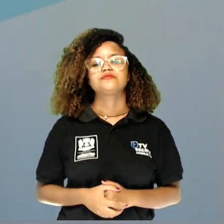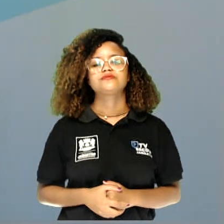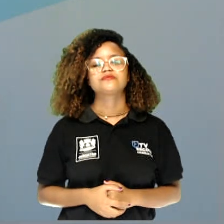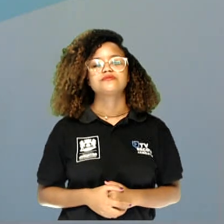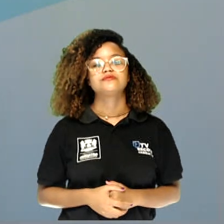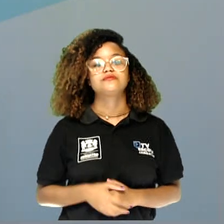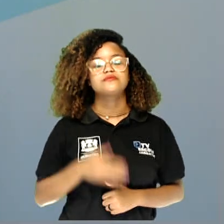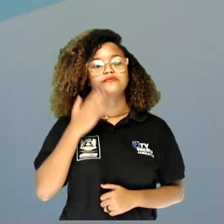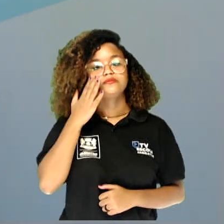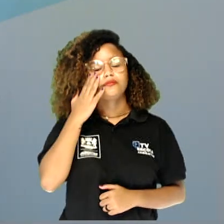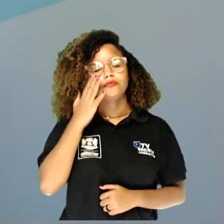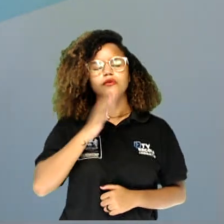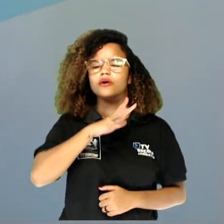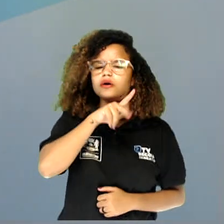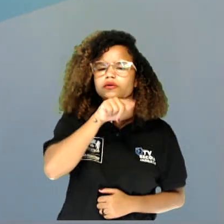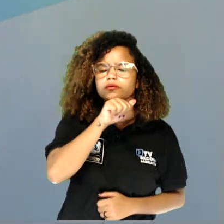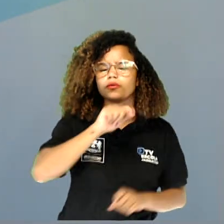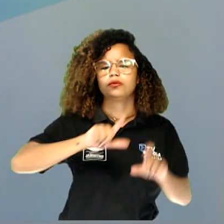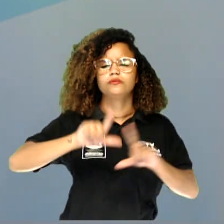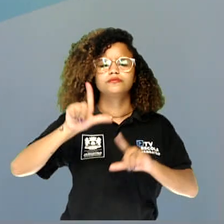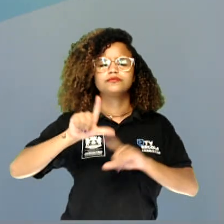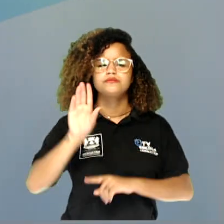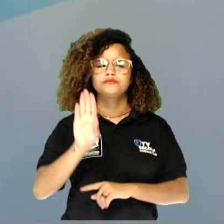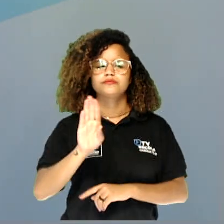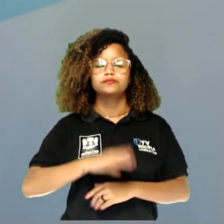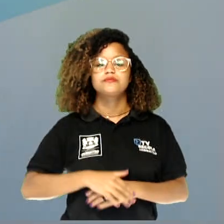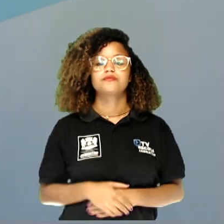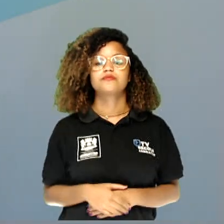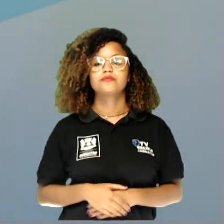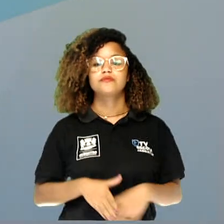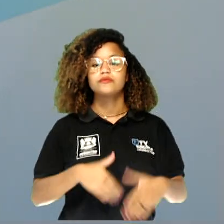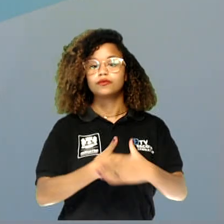Banana. E animal com a letra B?